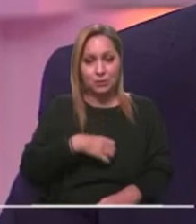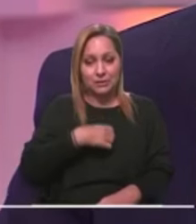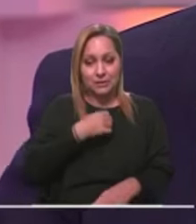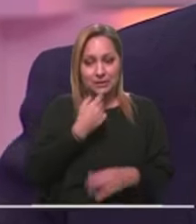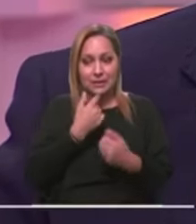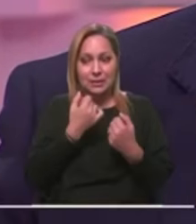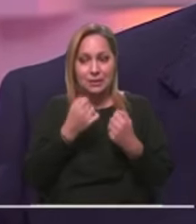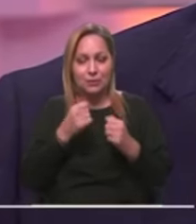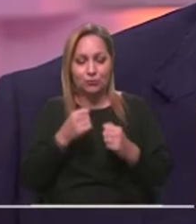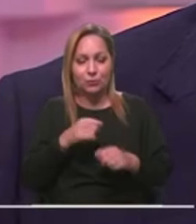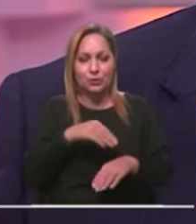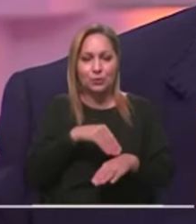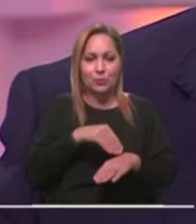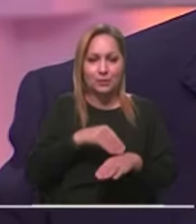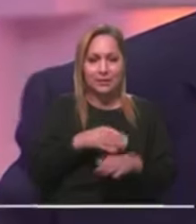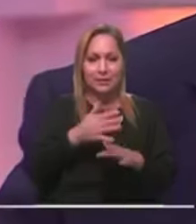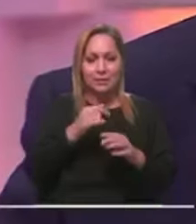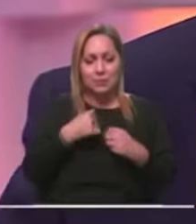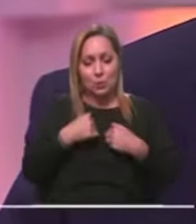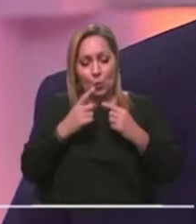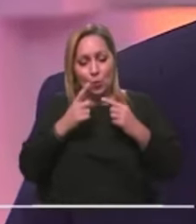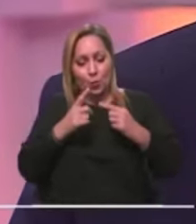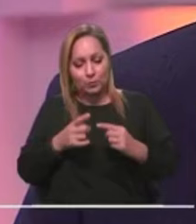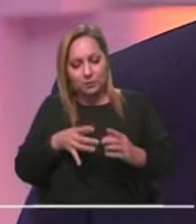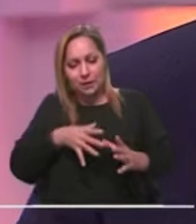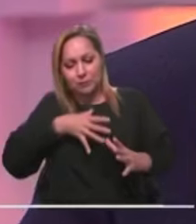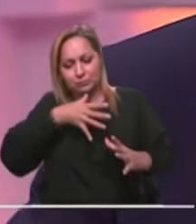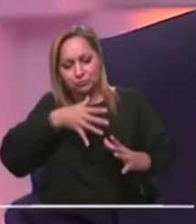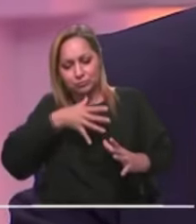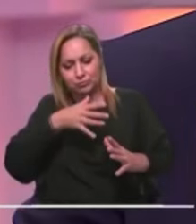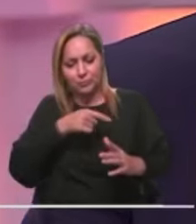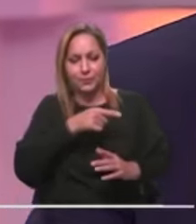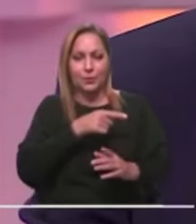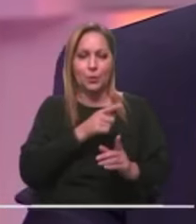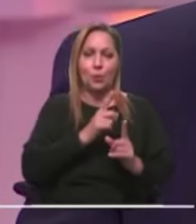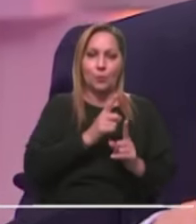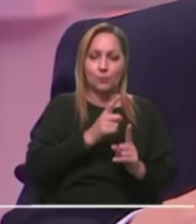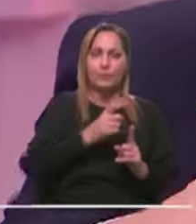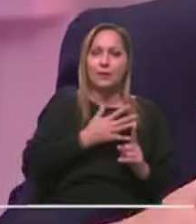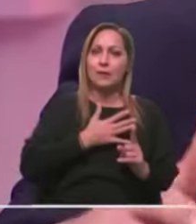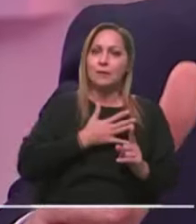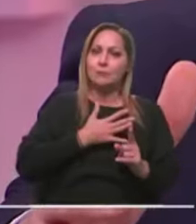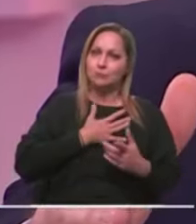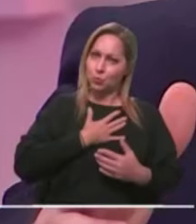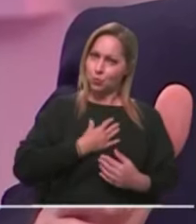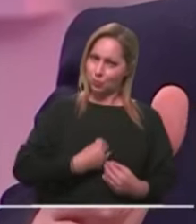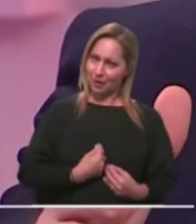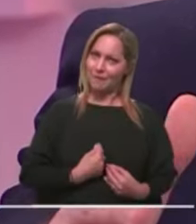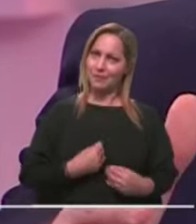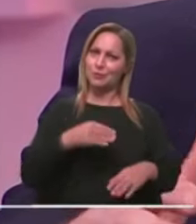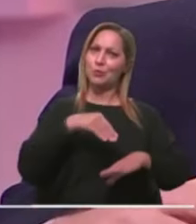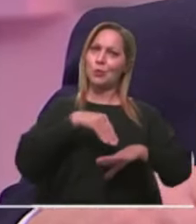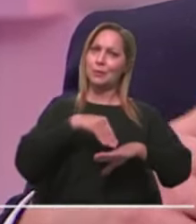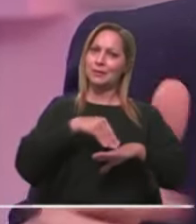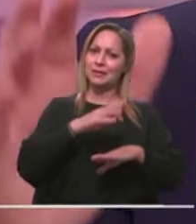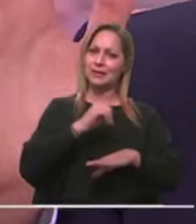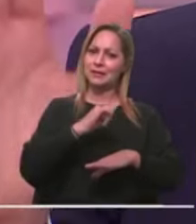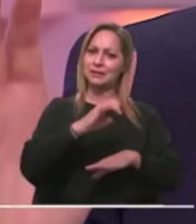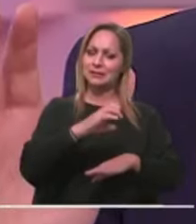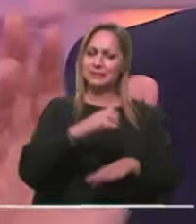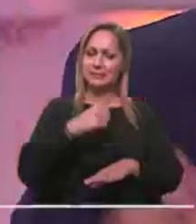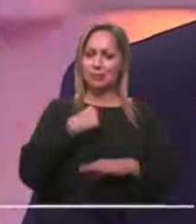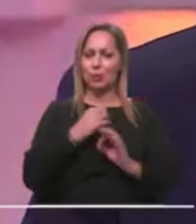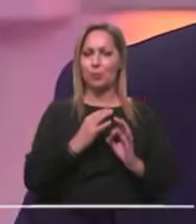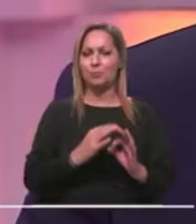portanto mas estava estava a começar a libertar-me e a gostar de fazer aquilo portanto estava preparado para um momento em